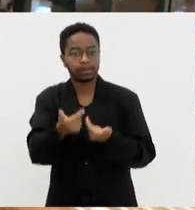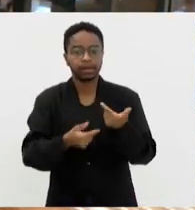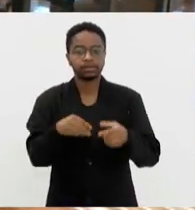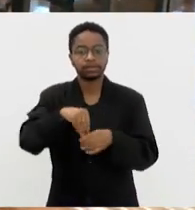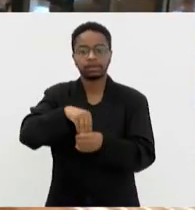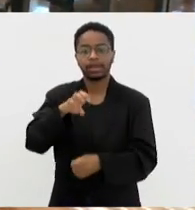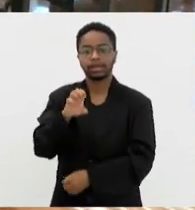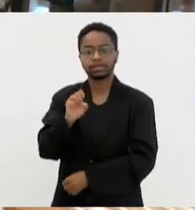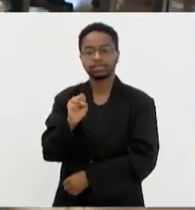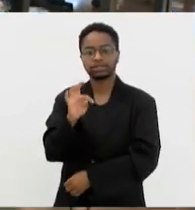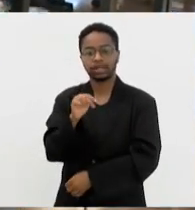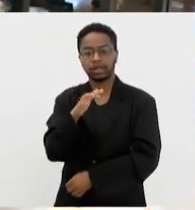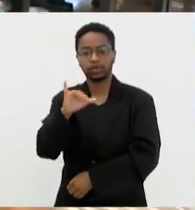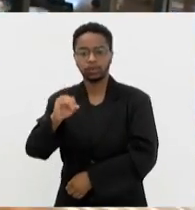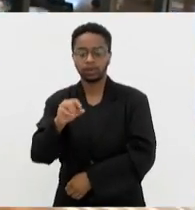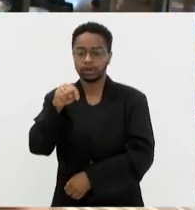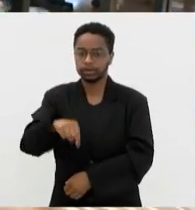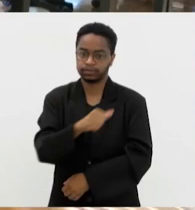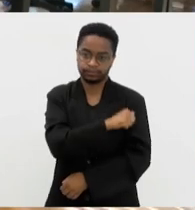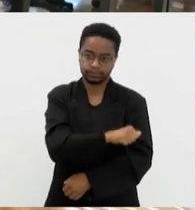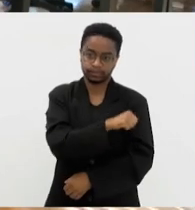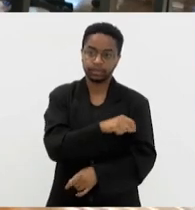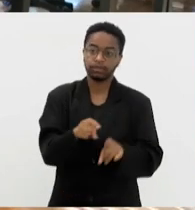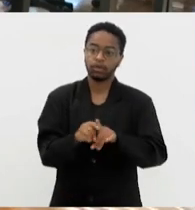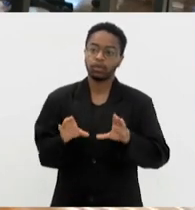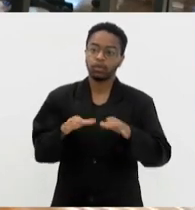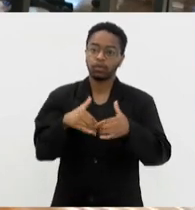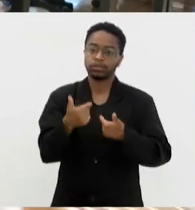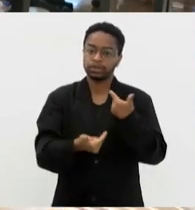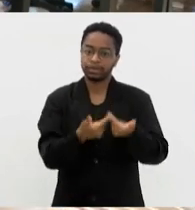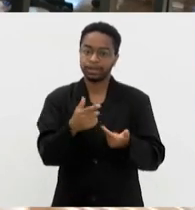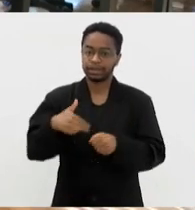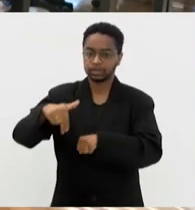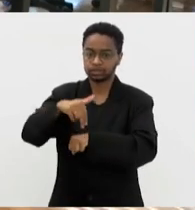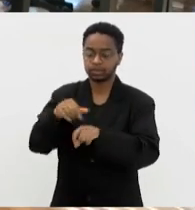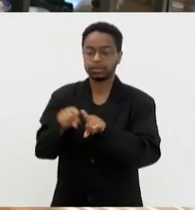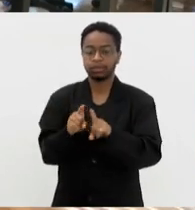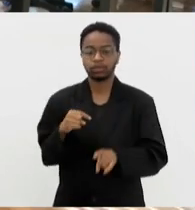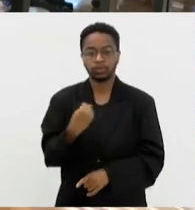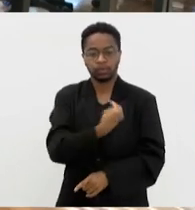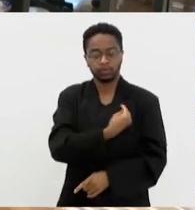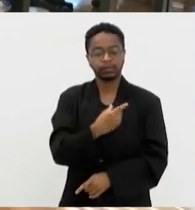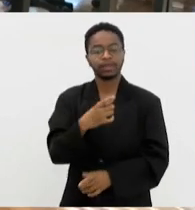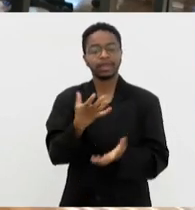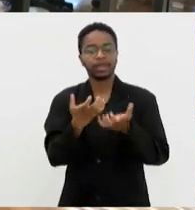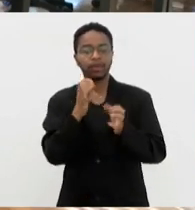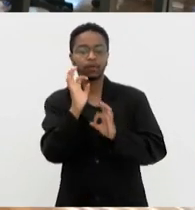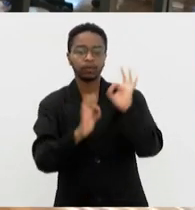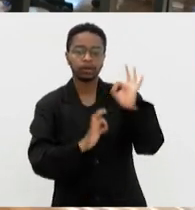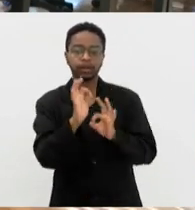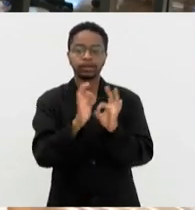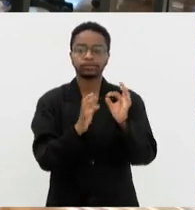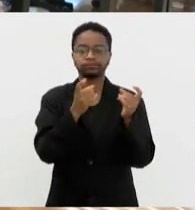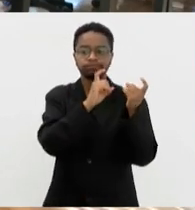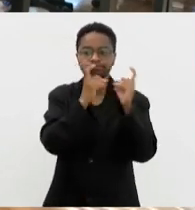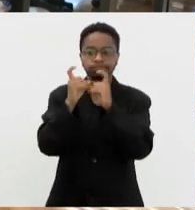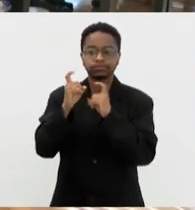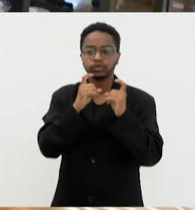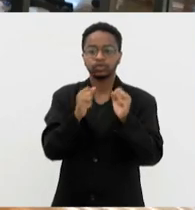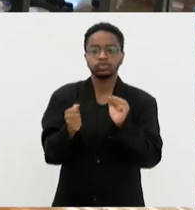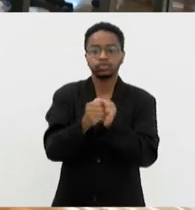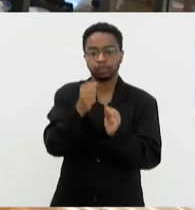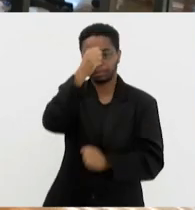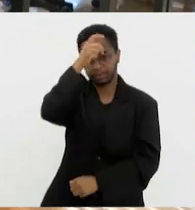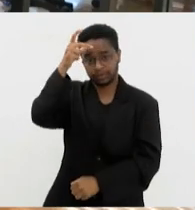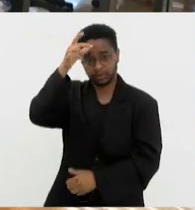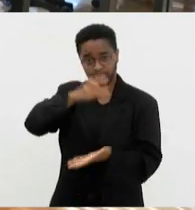estaleiros aqui do estado do Rio de Janeiro. A Frente Parlamentar Nacional e a nossa Frente Parlamentar querem organizar uma ampla reunião com um conjunto de